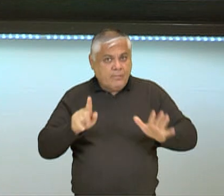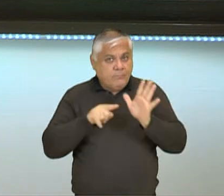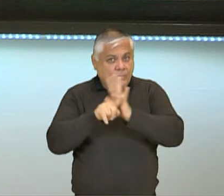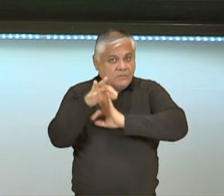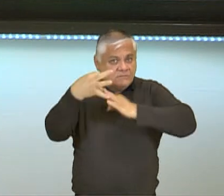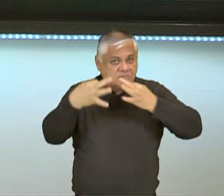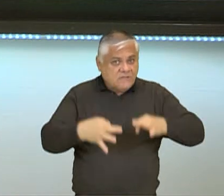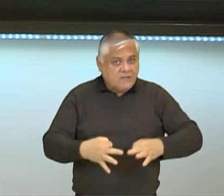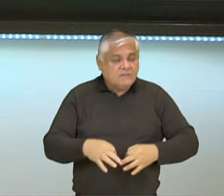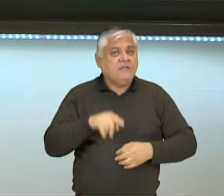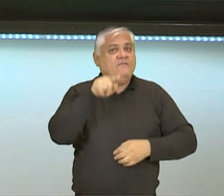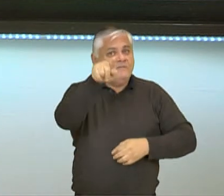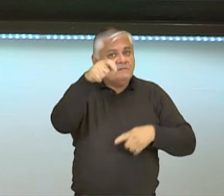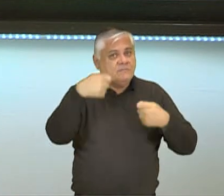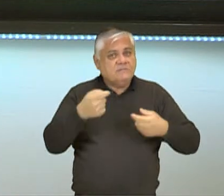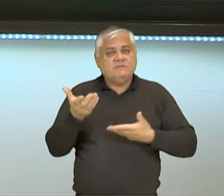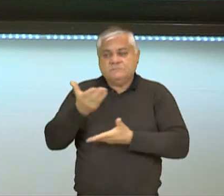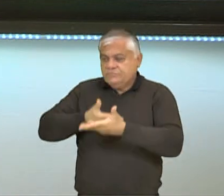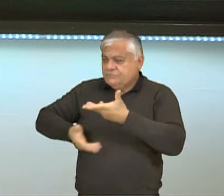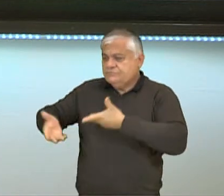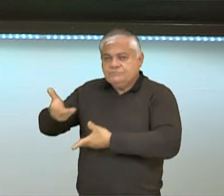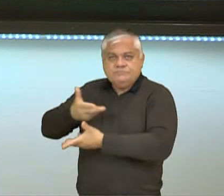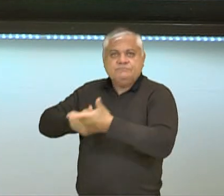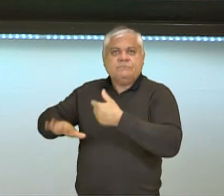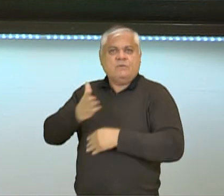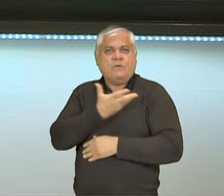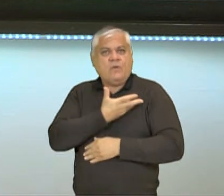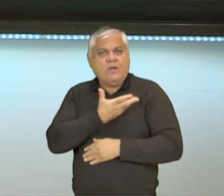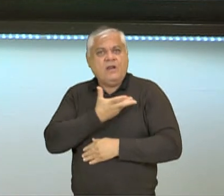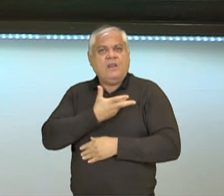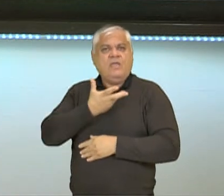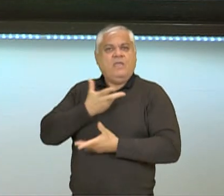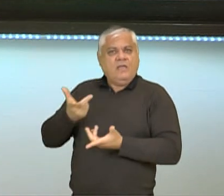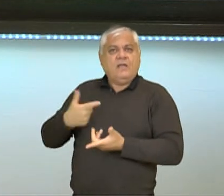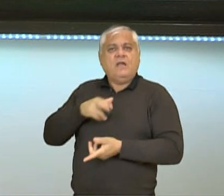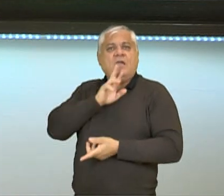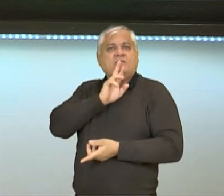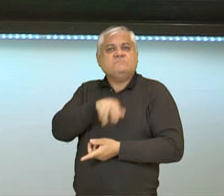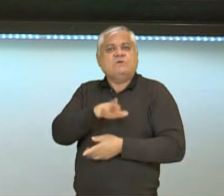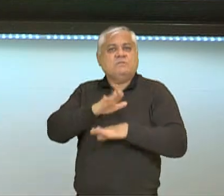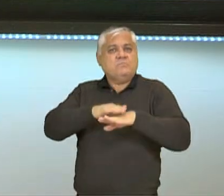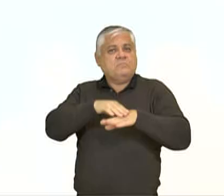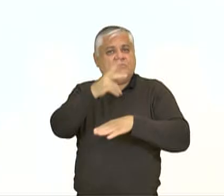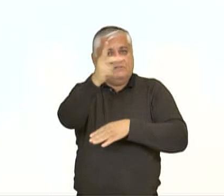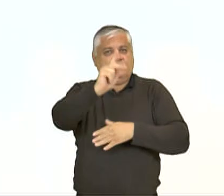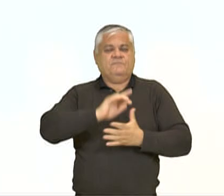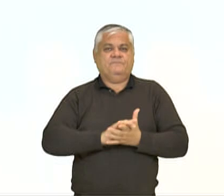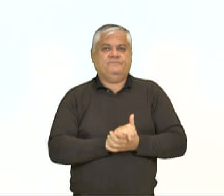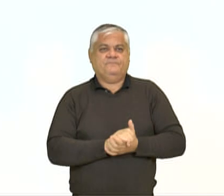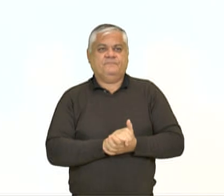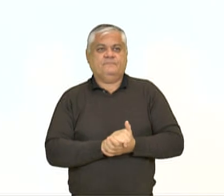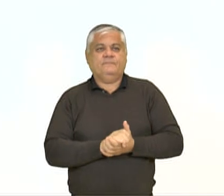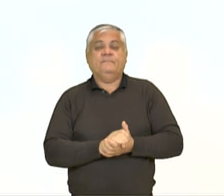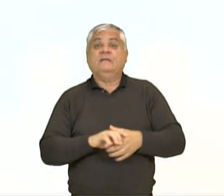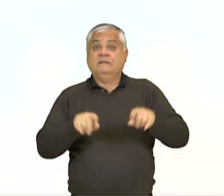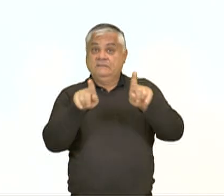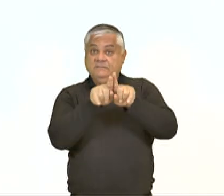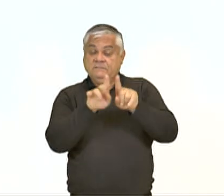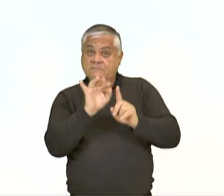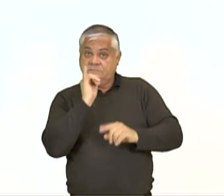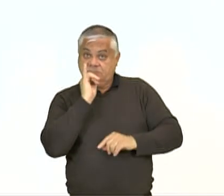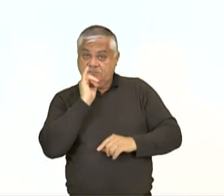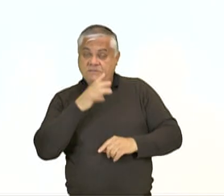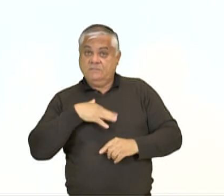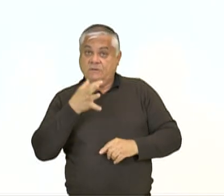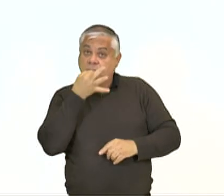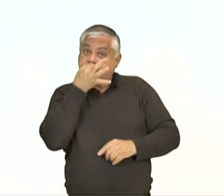pergunta, eu quero que vocês compartilhem com a sua turma o resultado da resposta de vocês. E, como uma